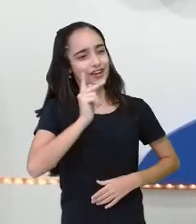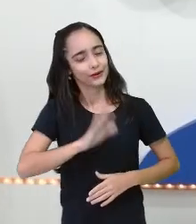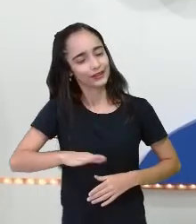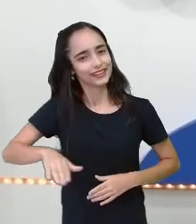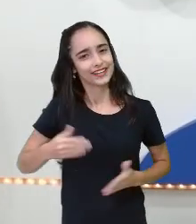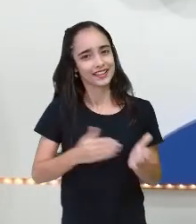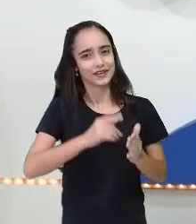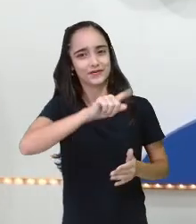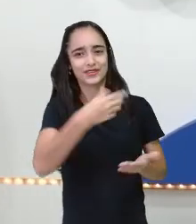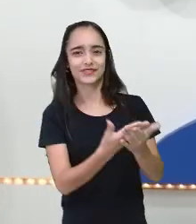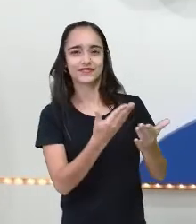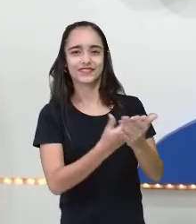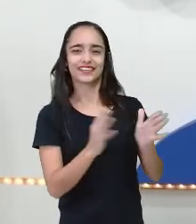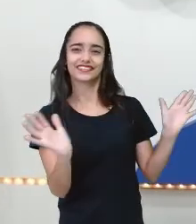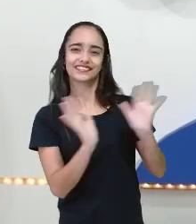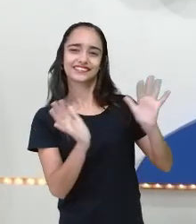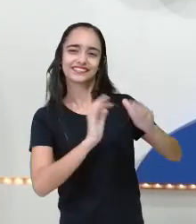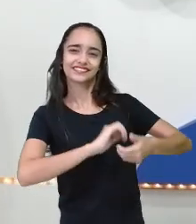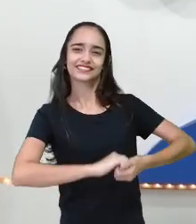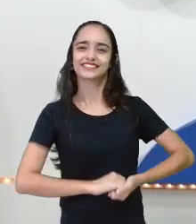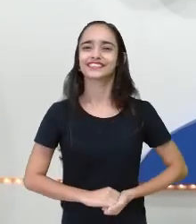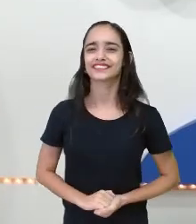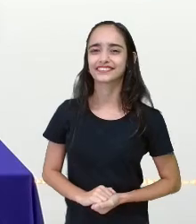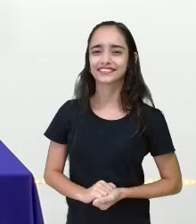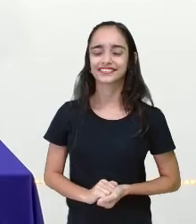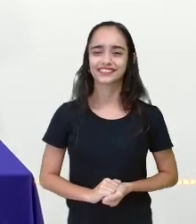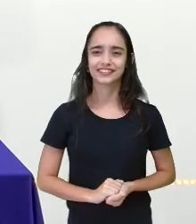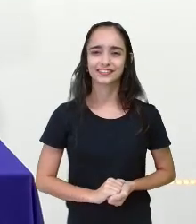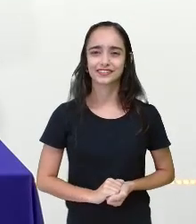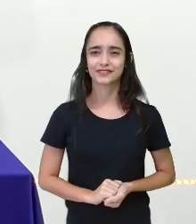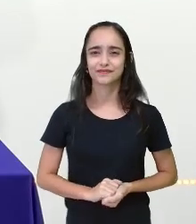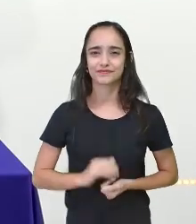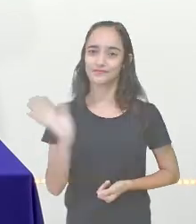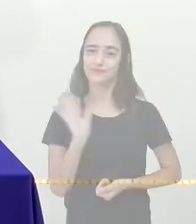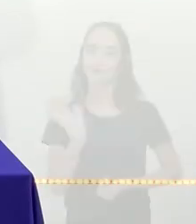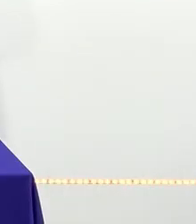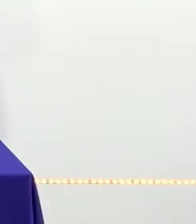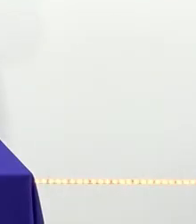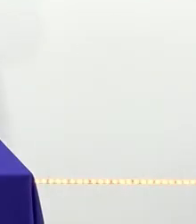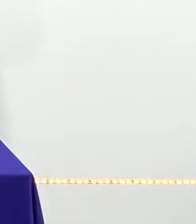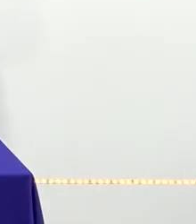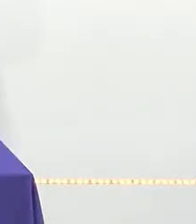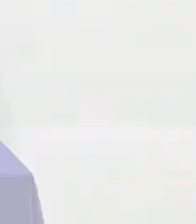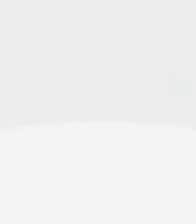Até a próxima aula com a professora Mauriceia. Tchau, tchau.